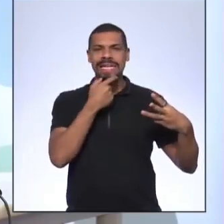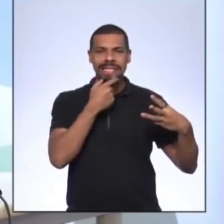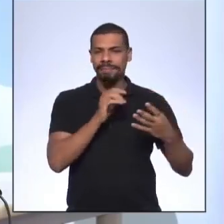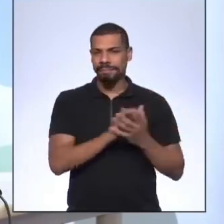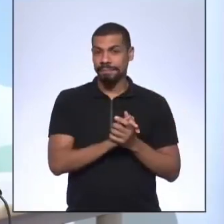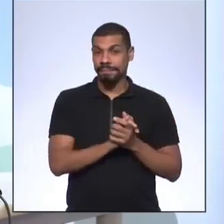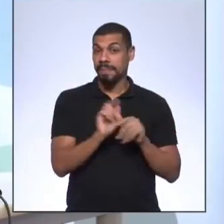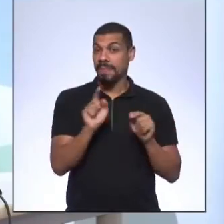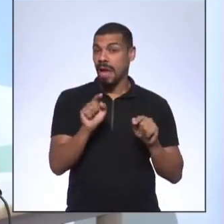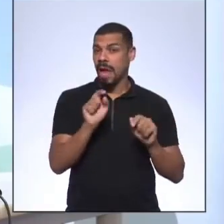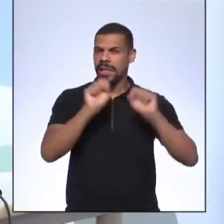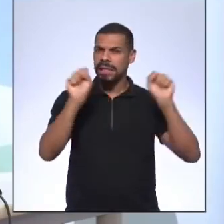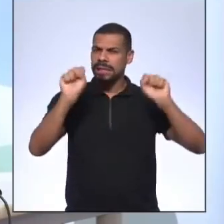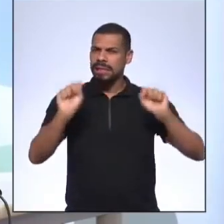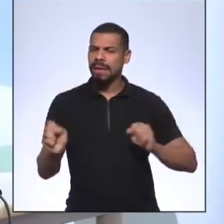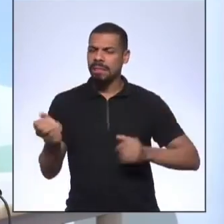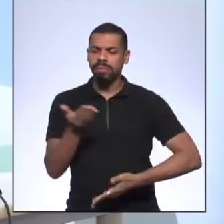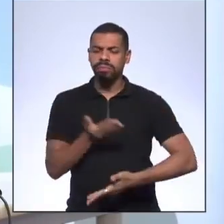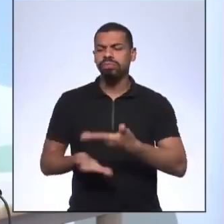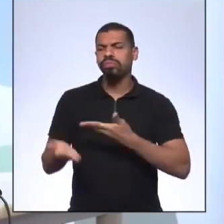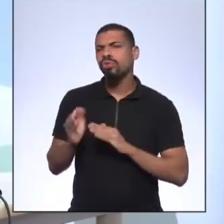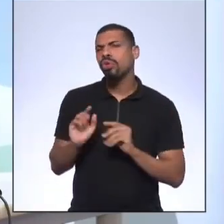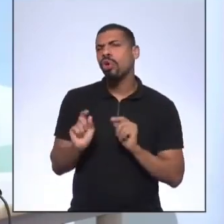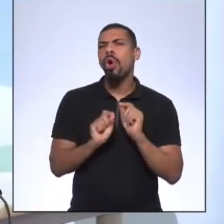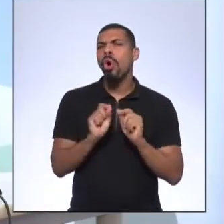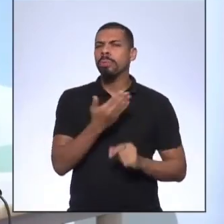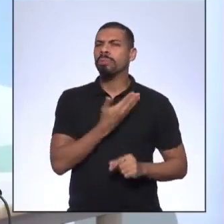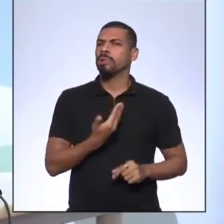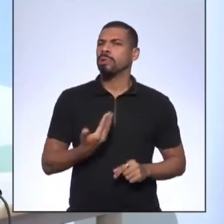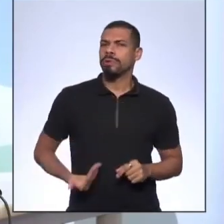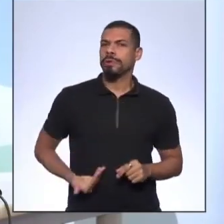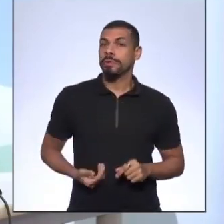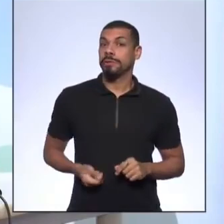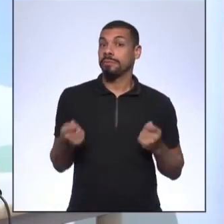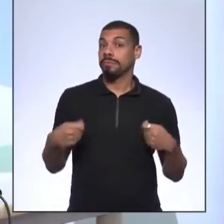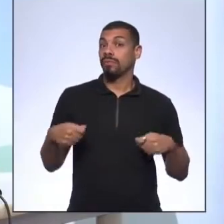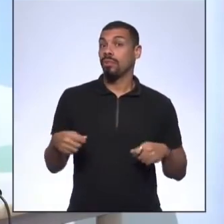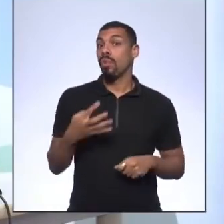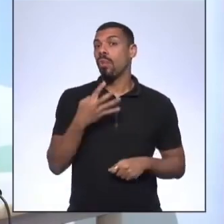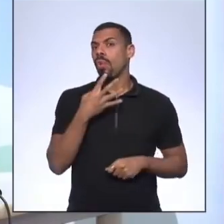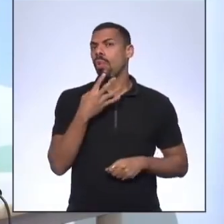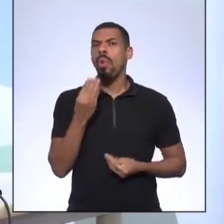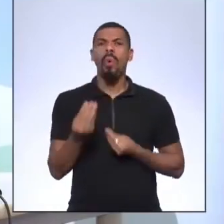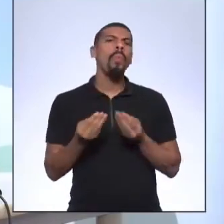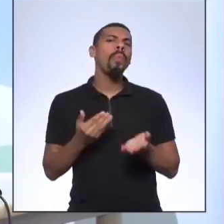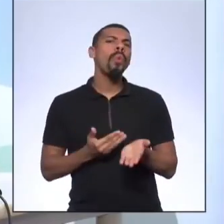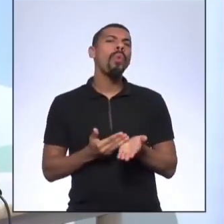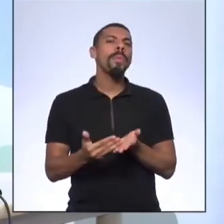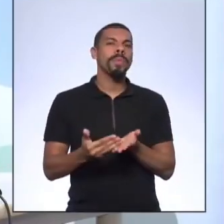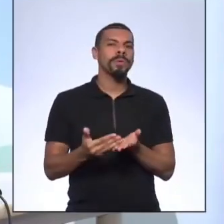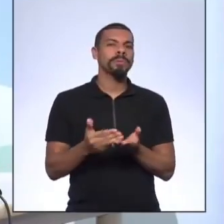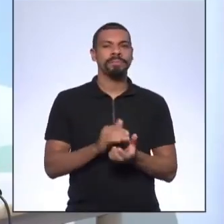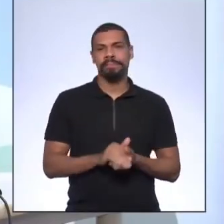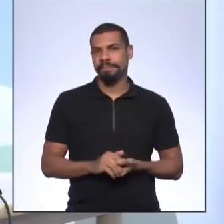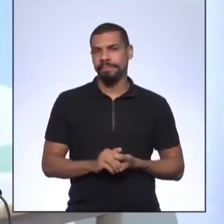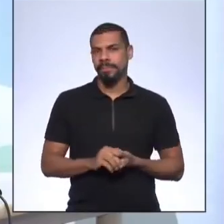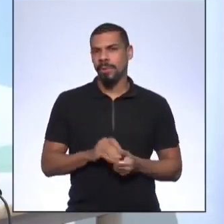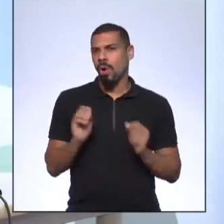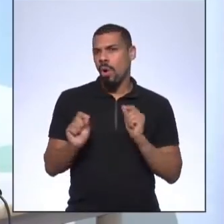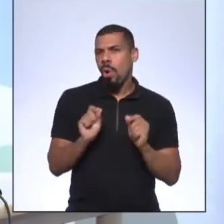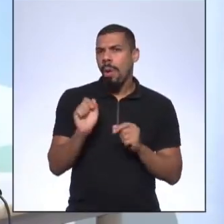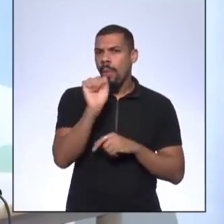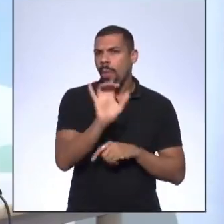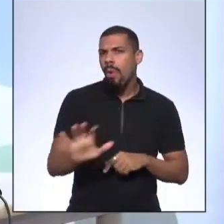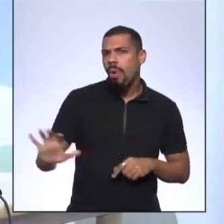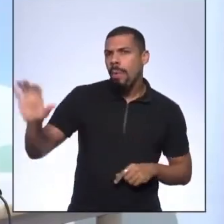esses sistemas, esses modelos de colonização, a gente precisa conhecer como que essa colonização foi feita, como é que o